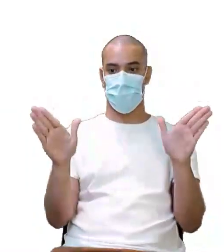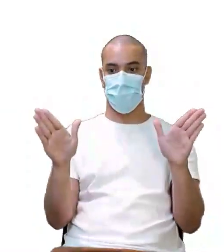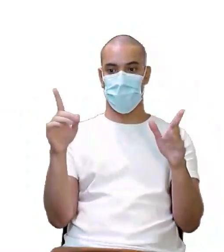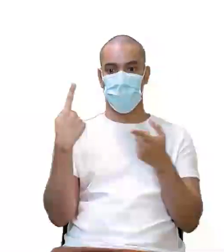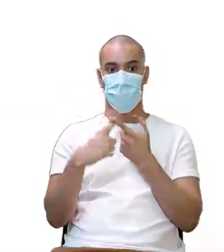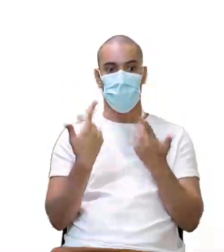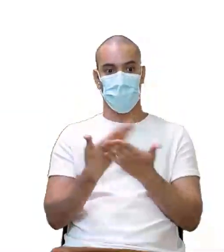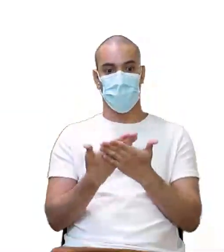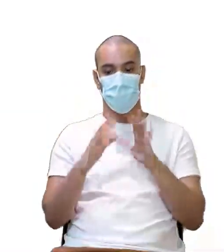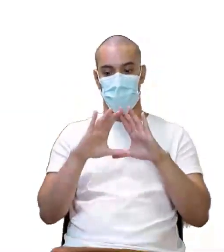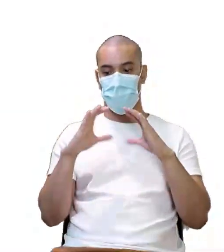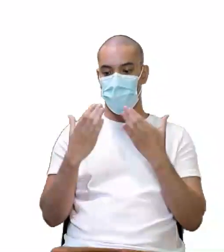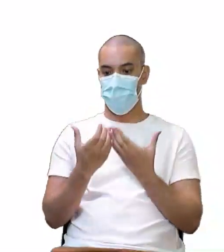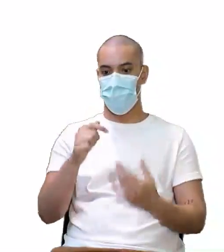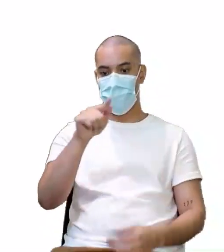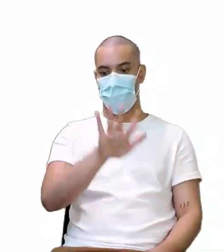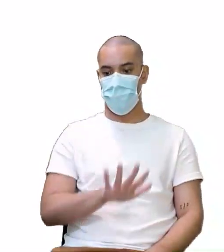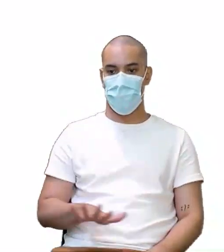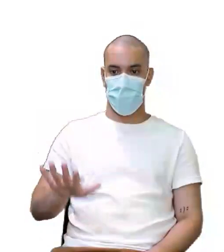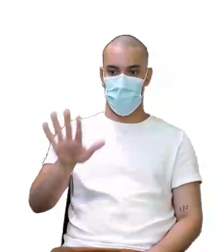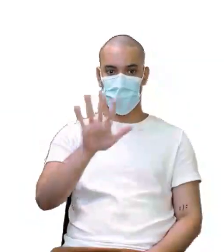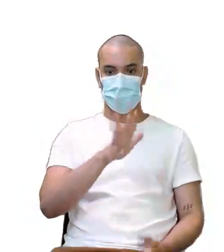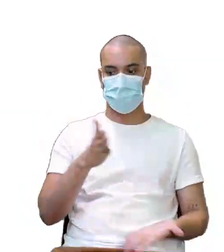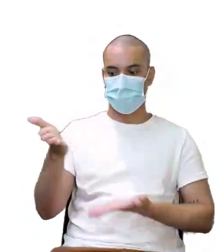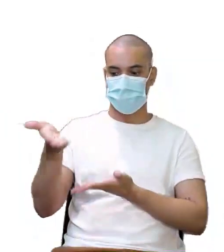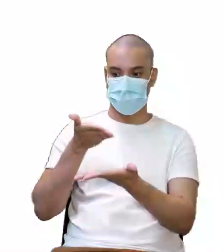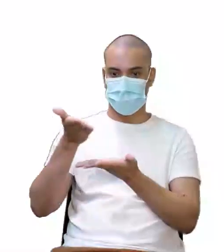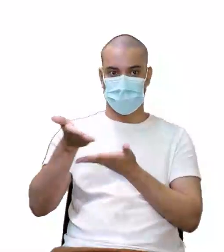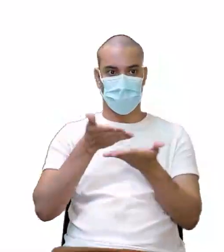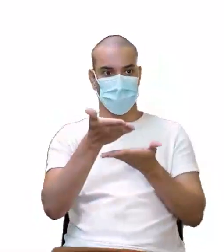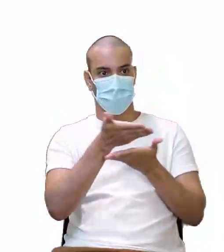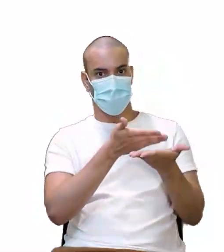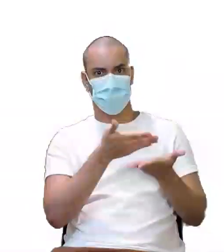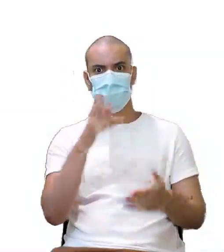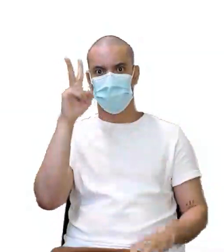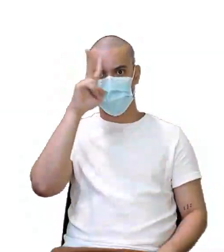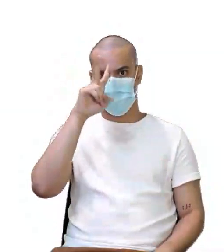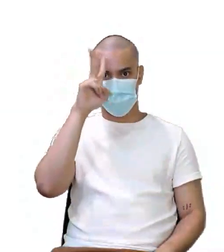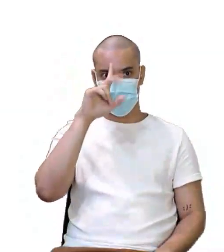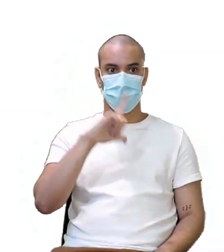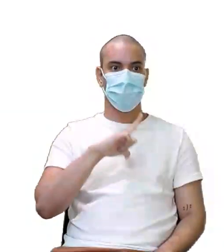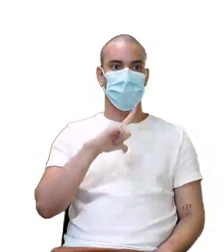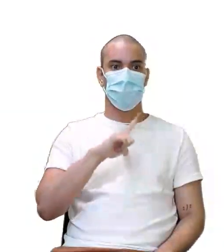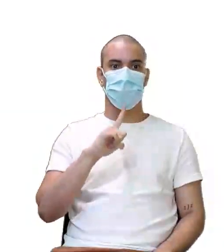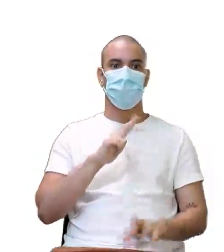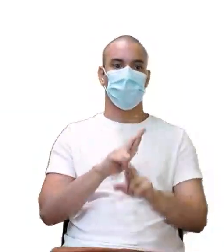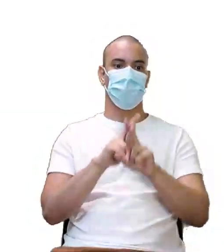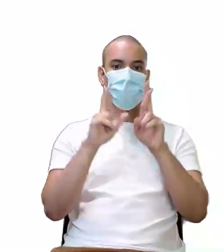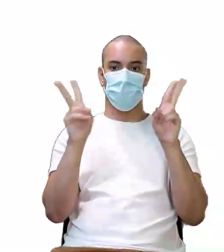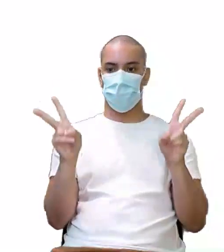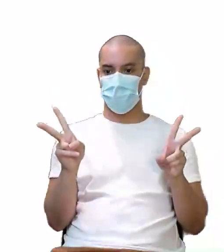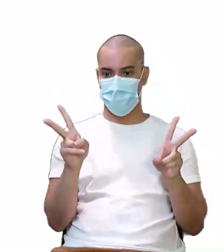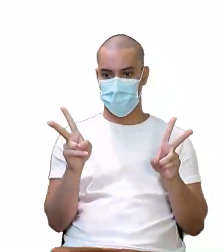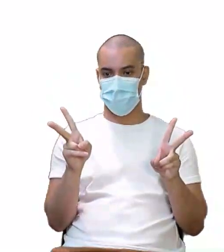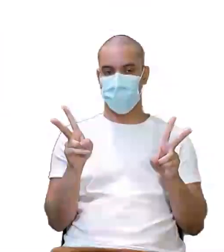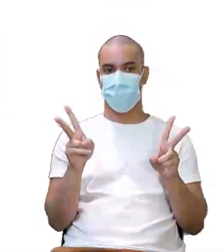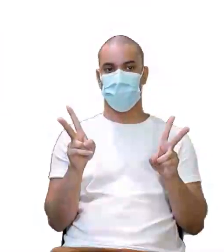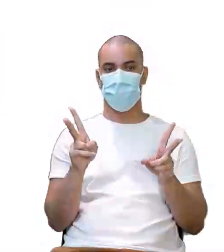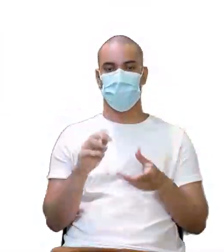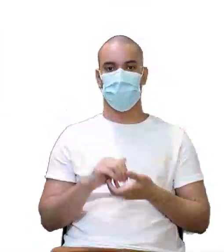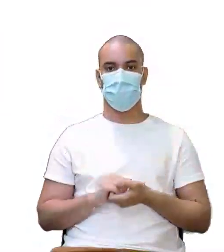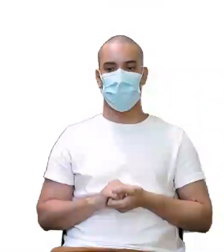a comunidade, as interações entre a comunidade. Você lembra que a diferença entre